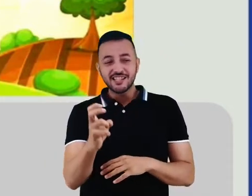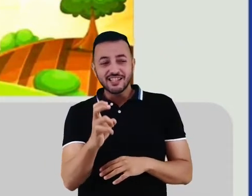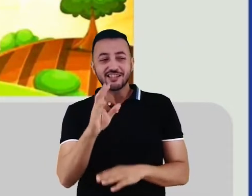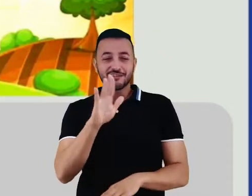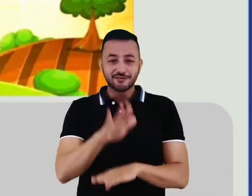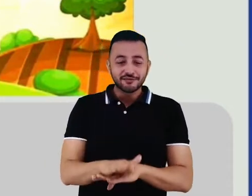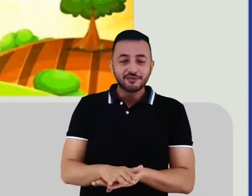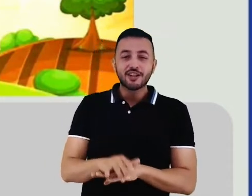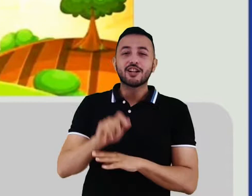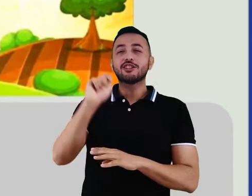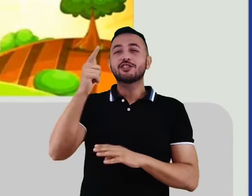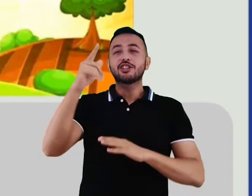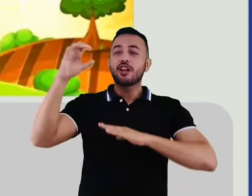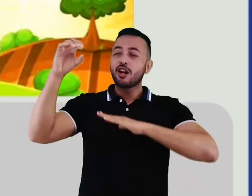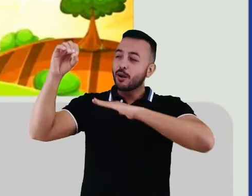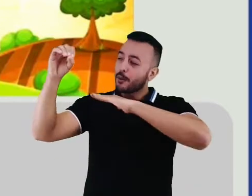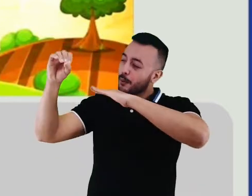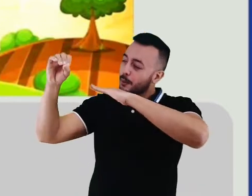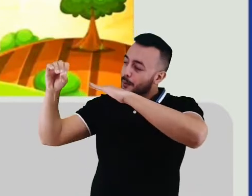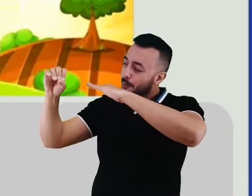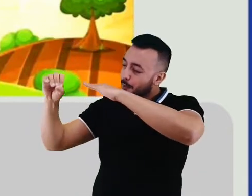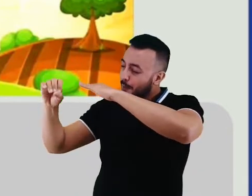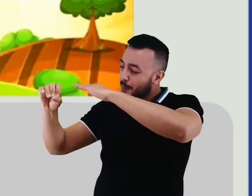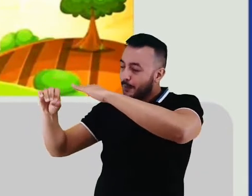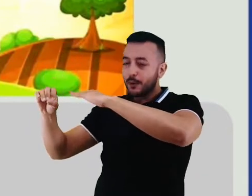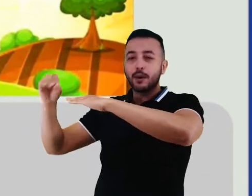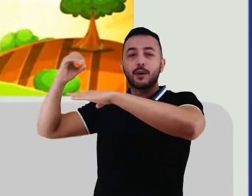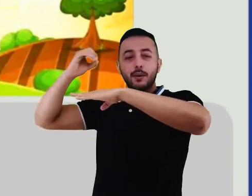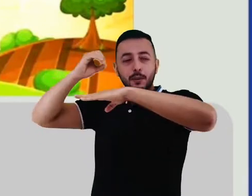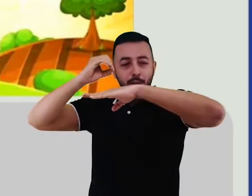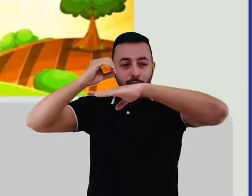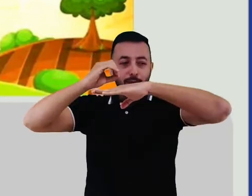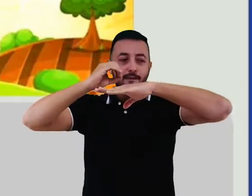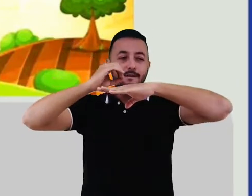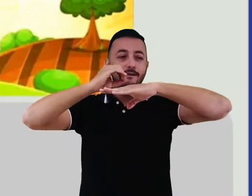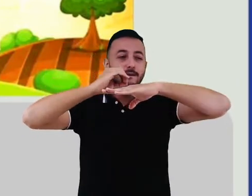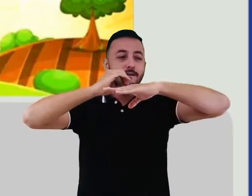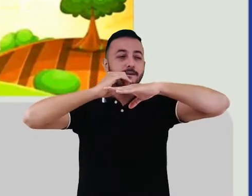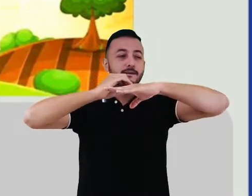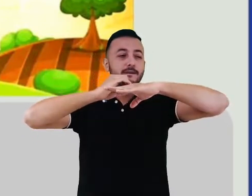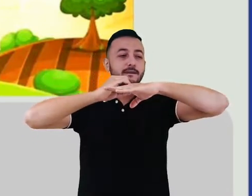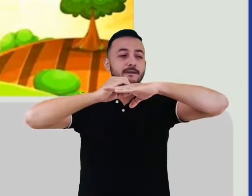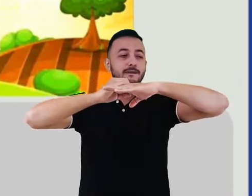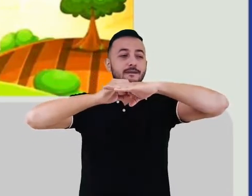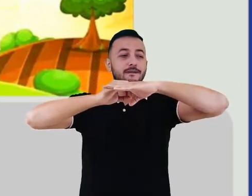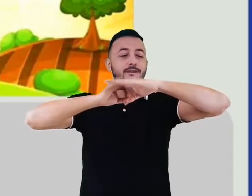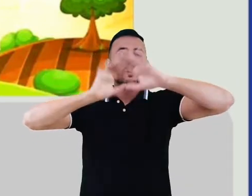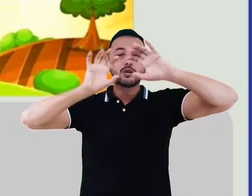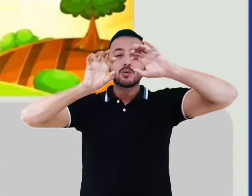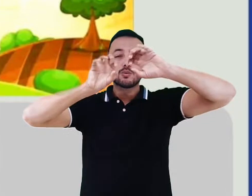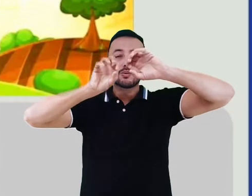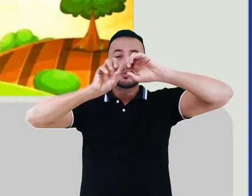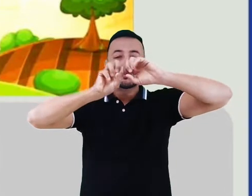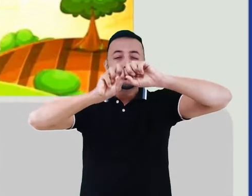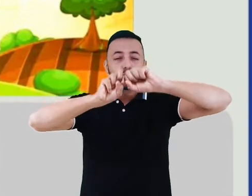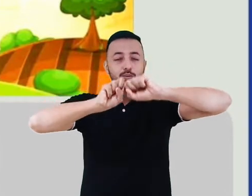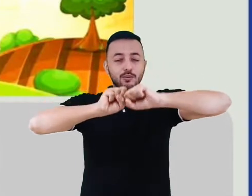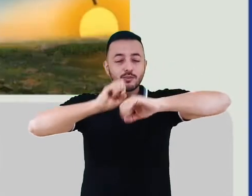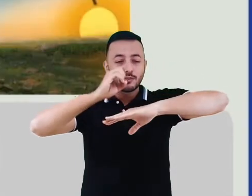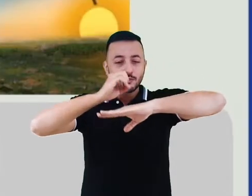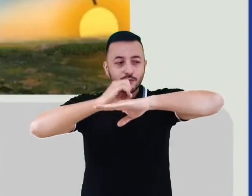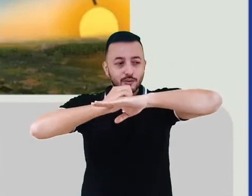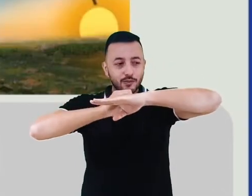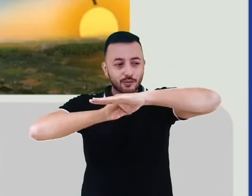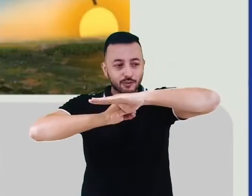começa a diminuir e ficando mais escuro até que ele vai embora e vem o quê?